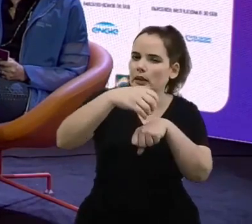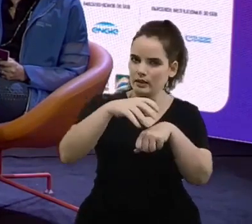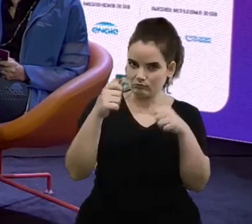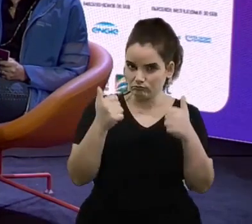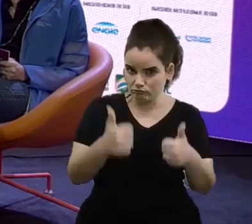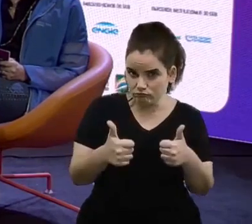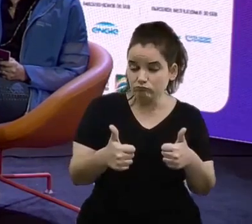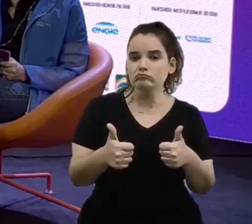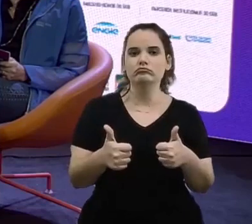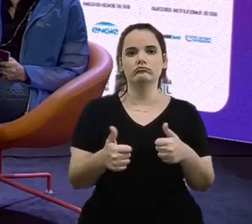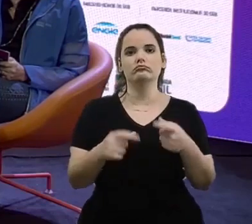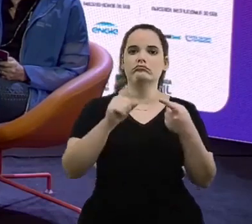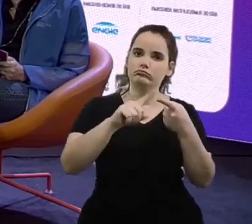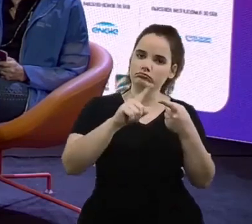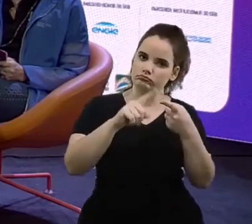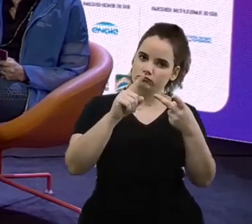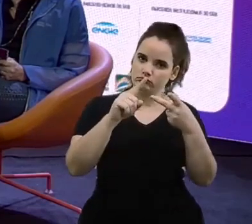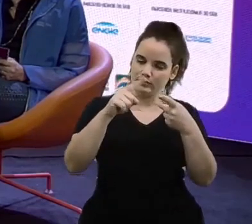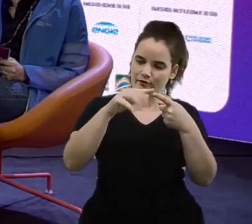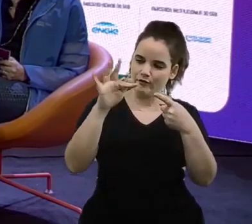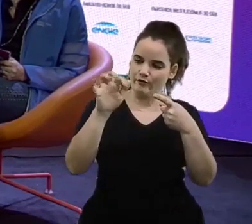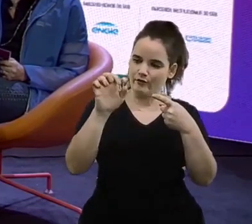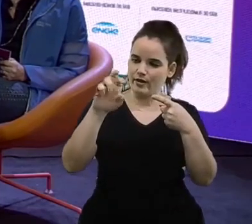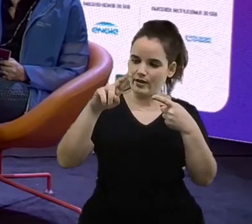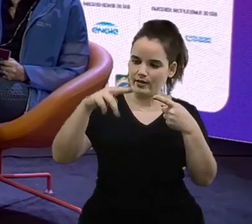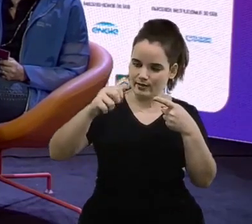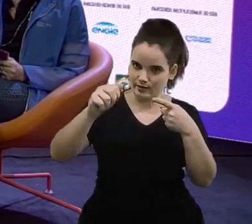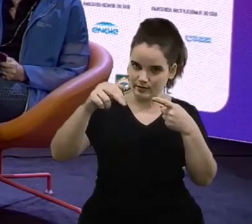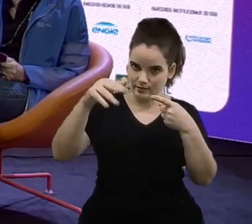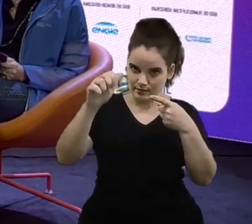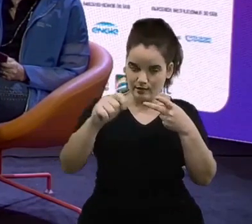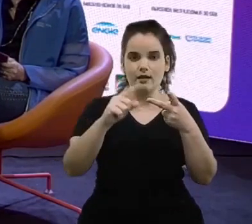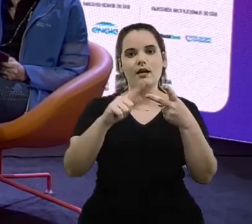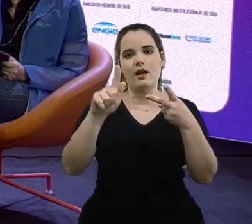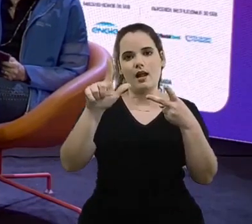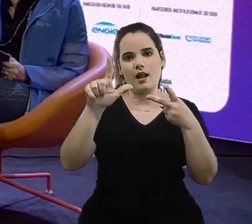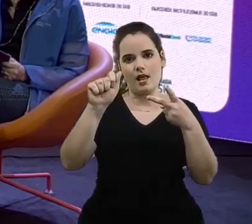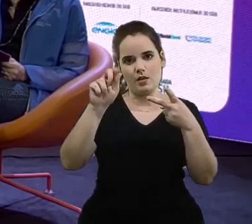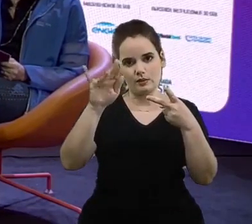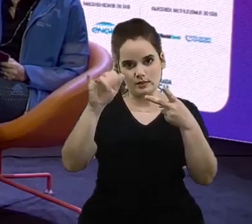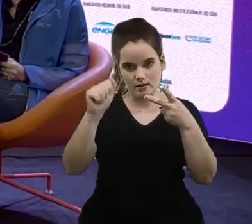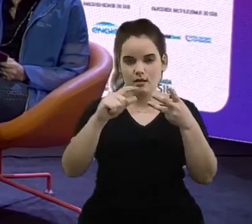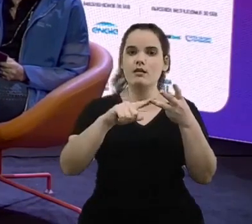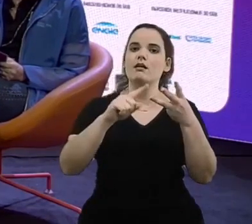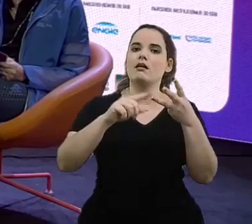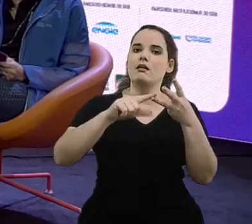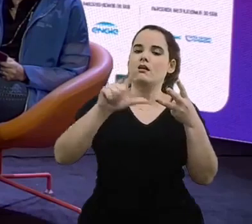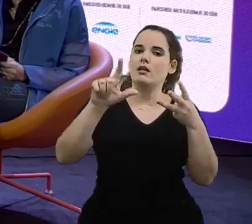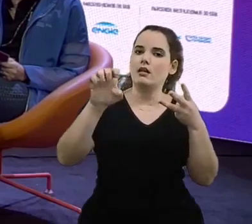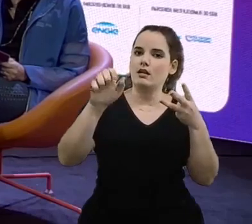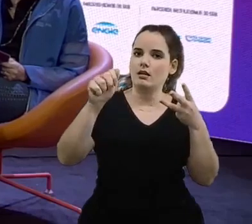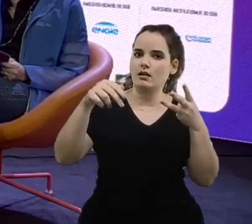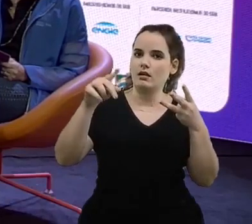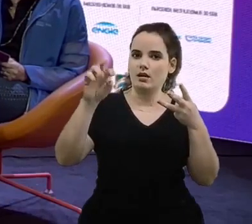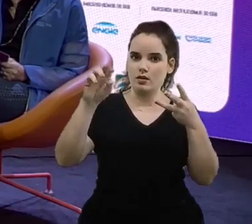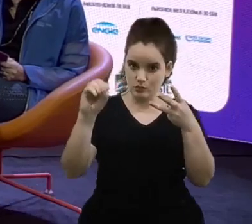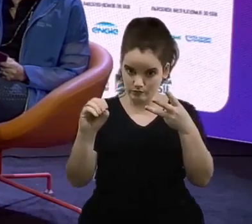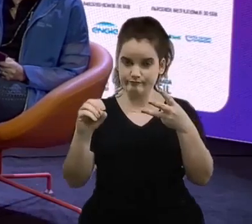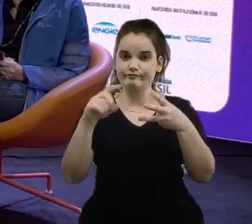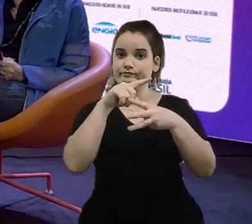partindo para a Gláucia, que representa o Instituto Humanize, e depois para o Leandro, que finaliza a banca de pitches da Data